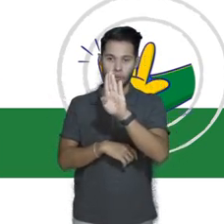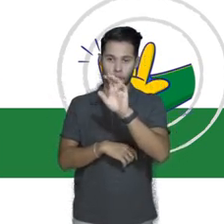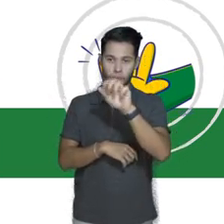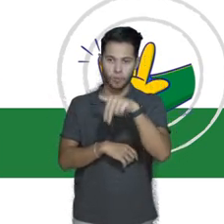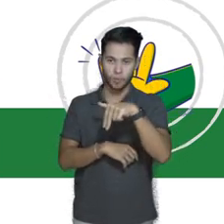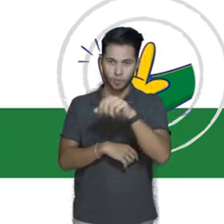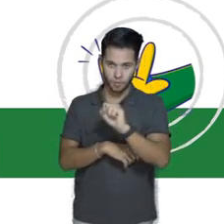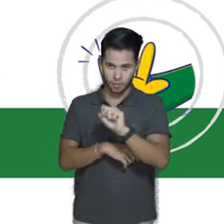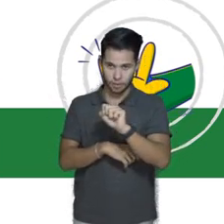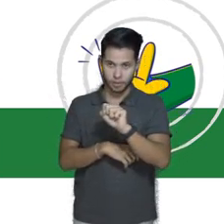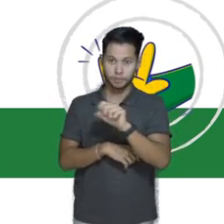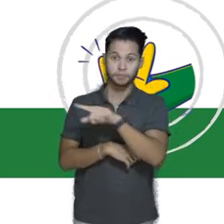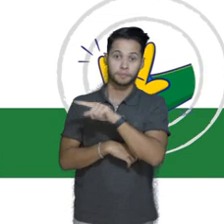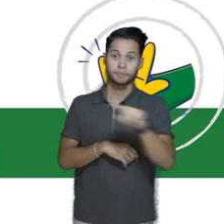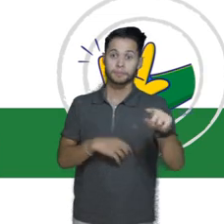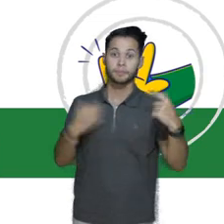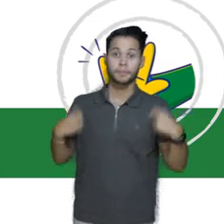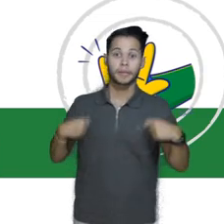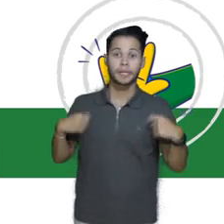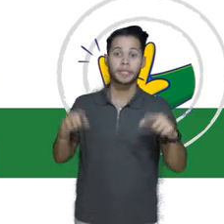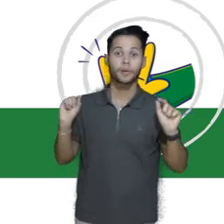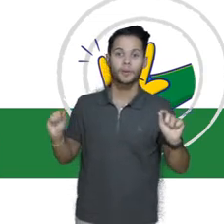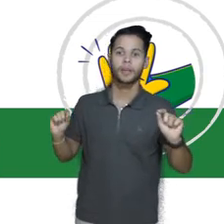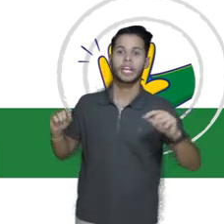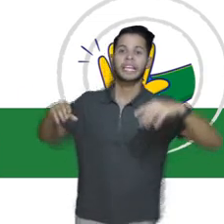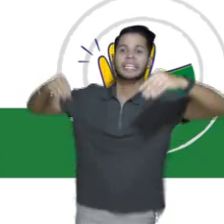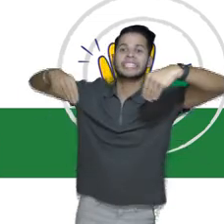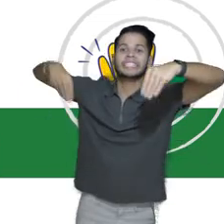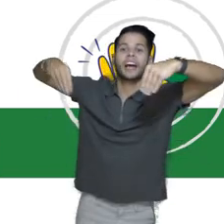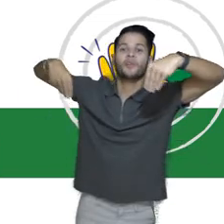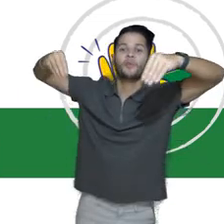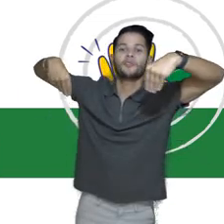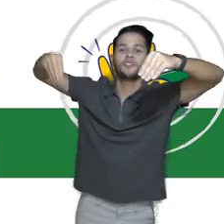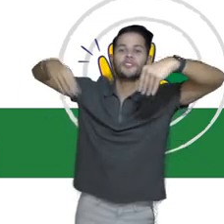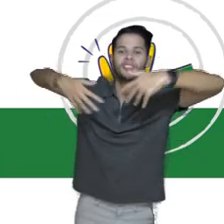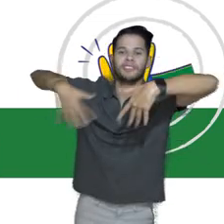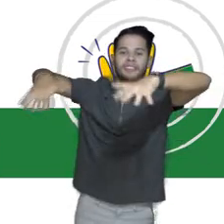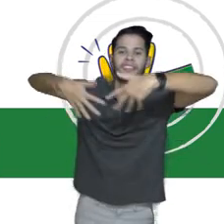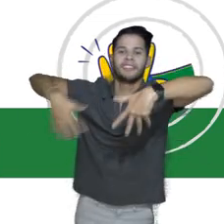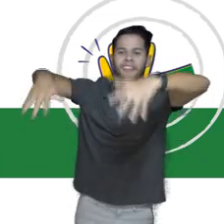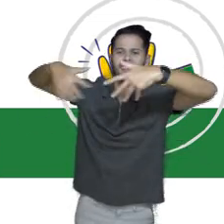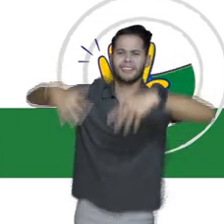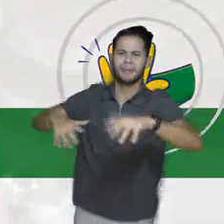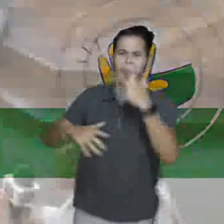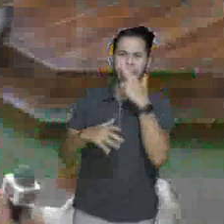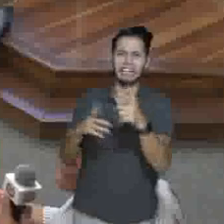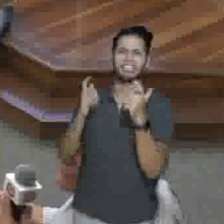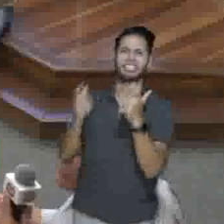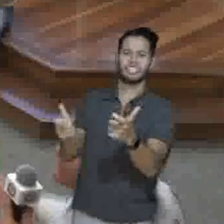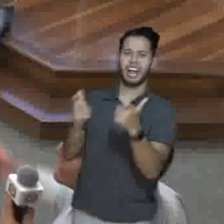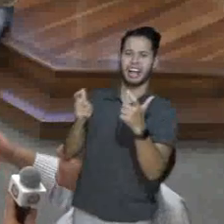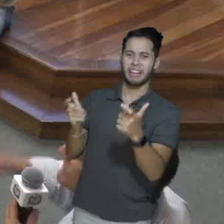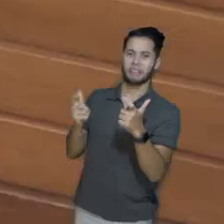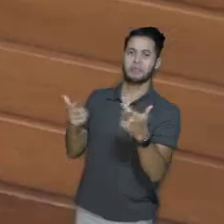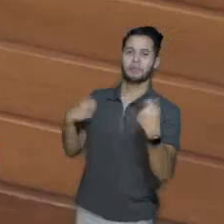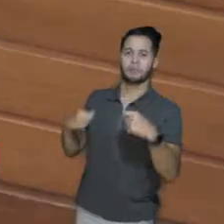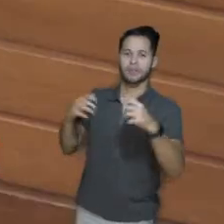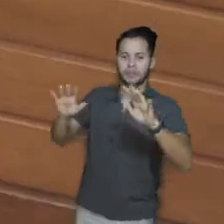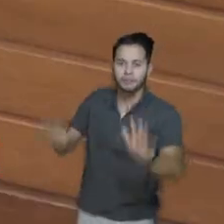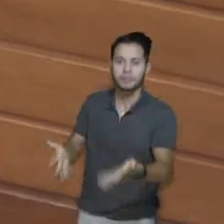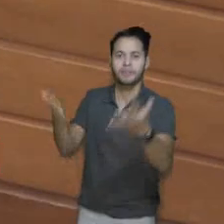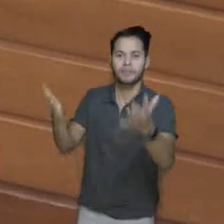precisa sacudir alguma coisa tá tá tá chato esse negócio e tá angustiante as pessoas